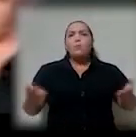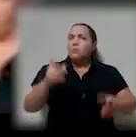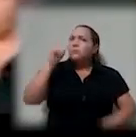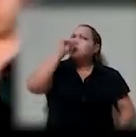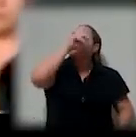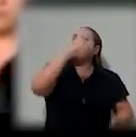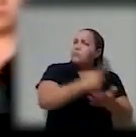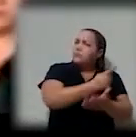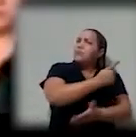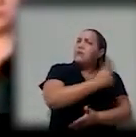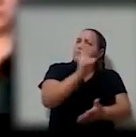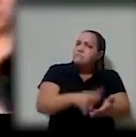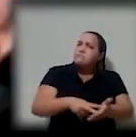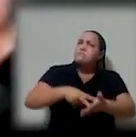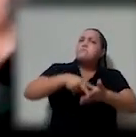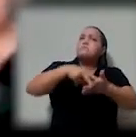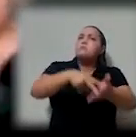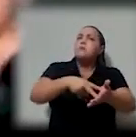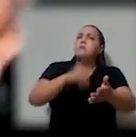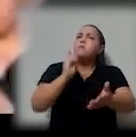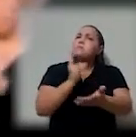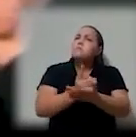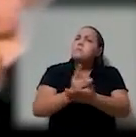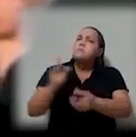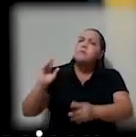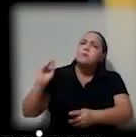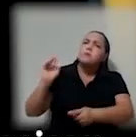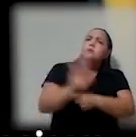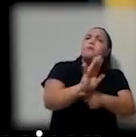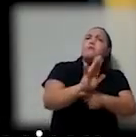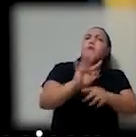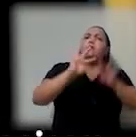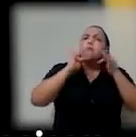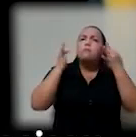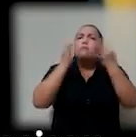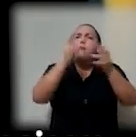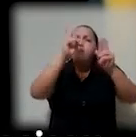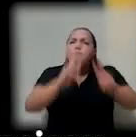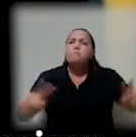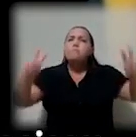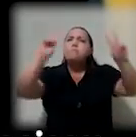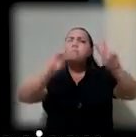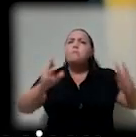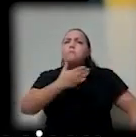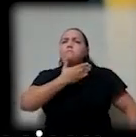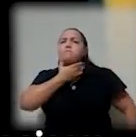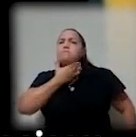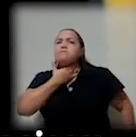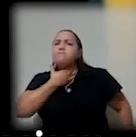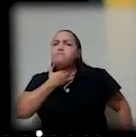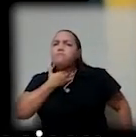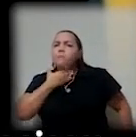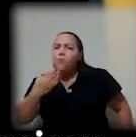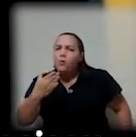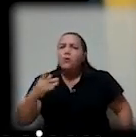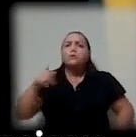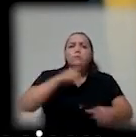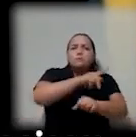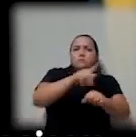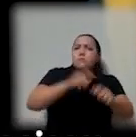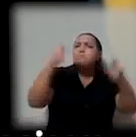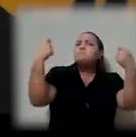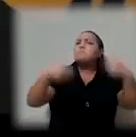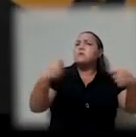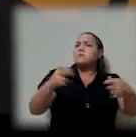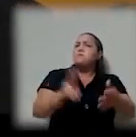política. Firme, sempre defendeu os valores da família e foi voz forte e dura nos momentos em que o país mais